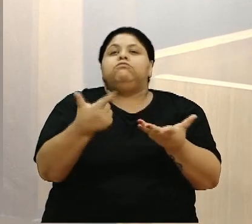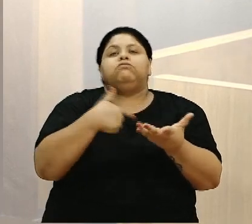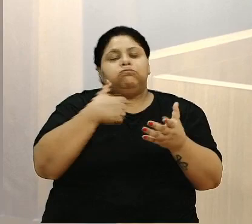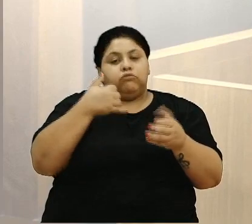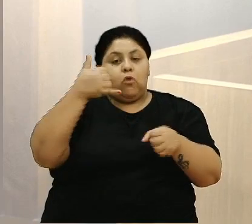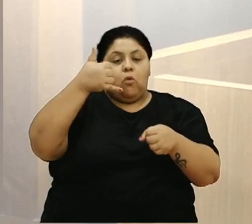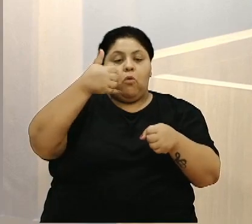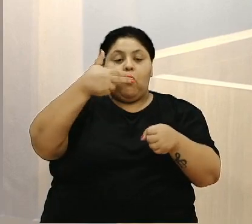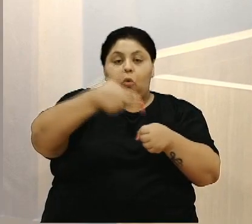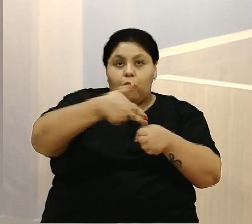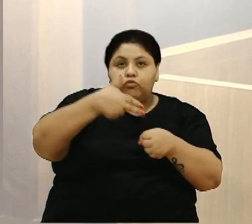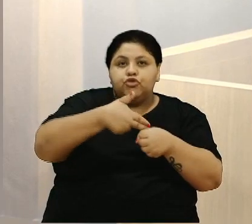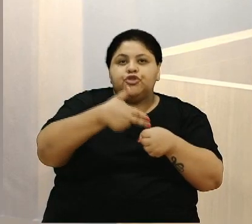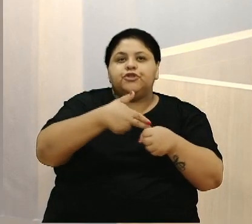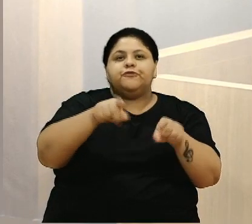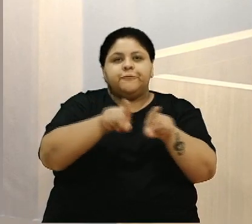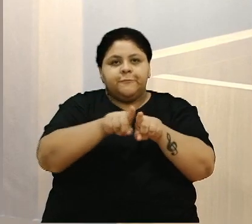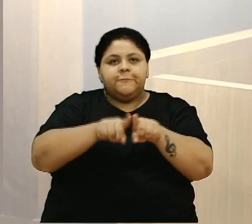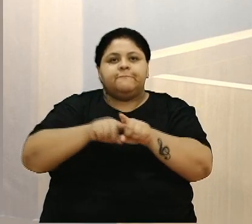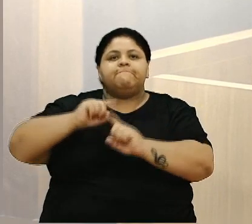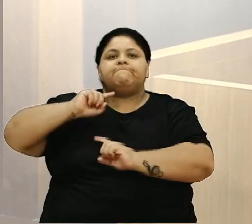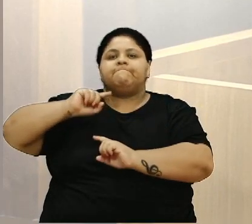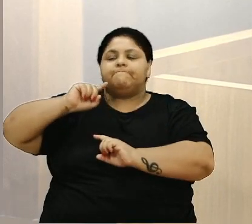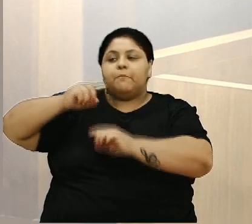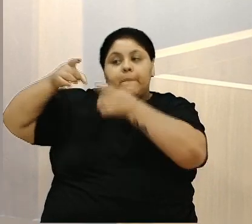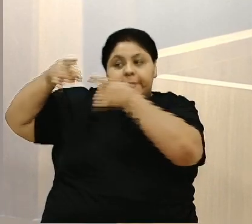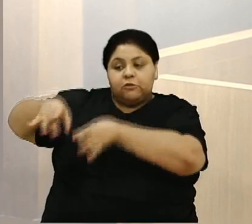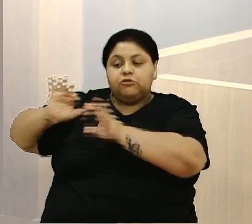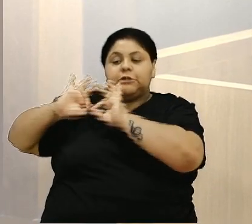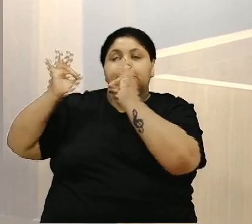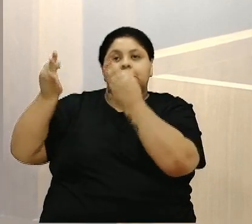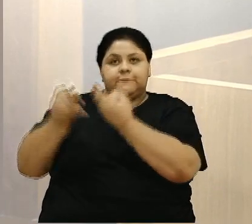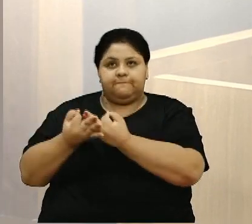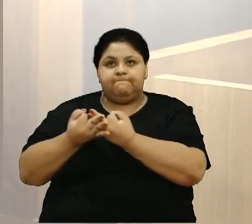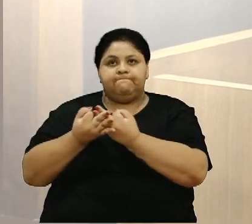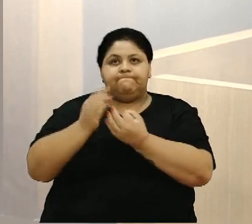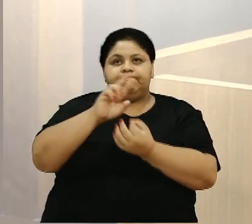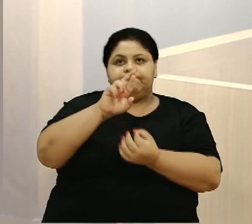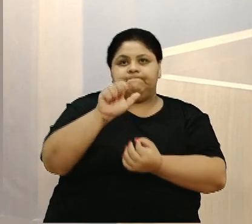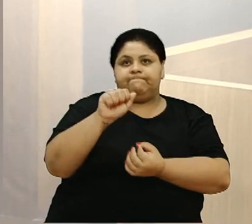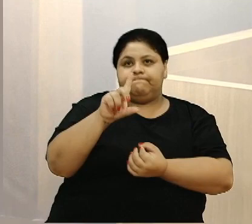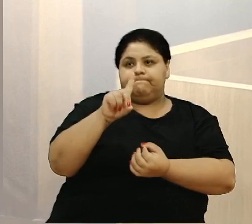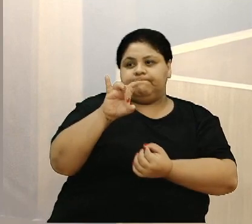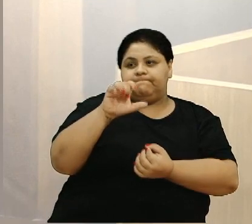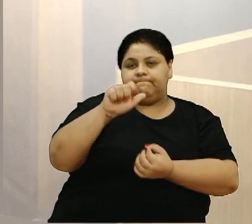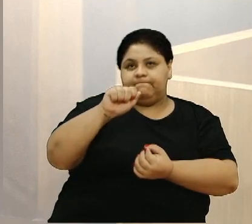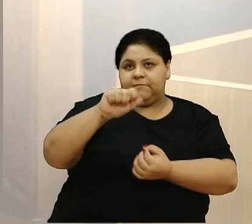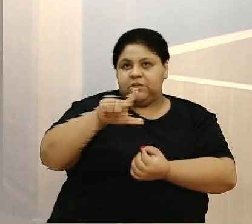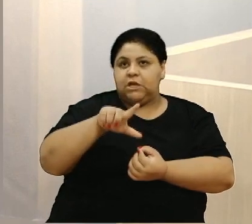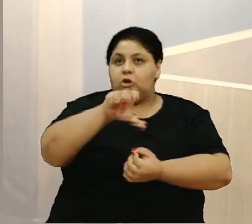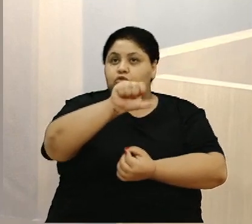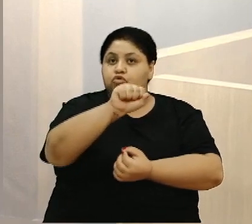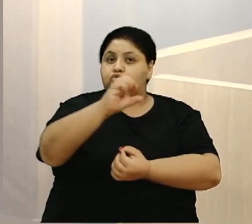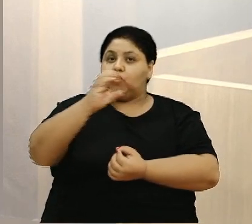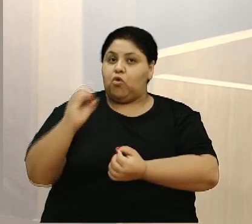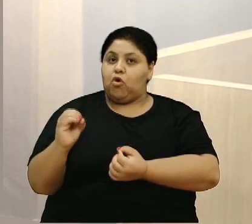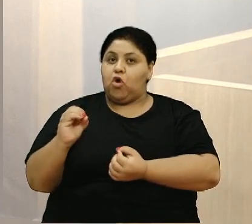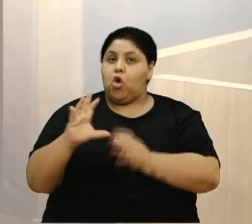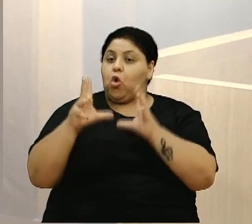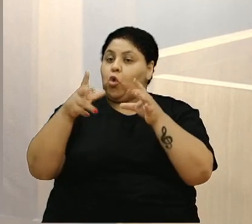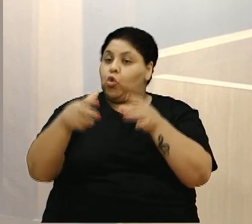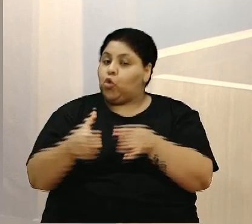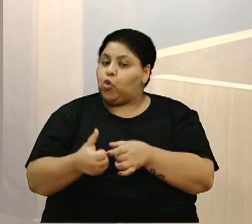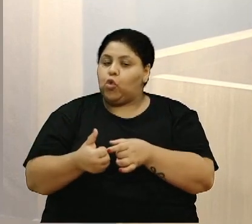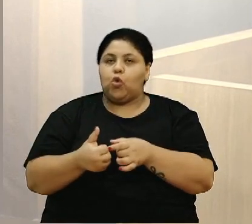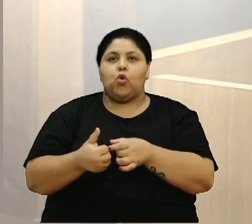com certeza as famílias na situação econômica, e a Radial Sudoeste, com tudo isso, ela vem para